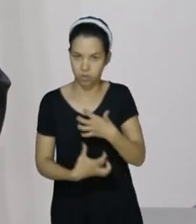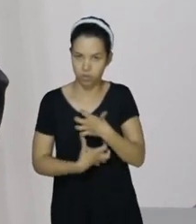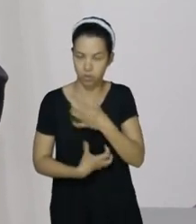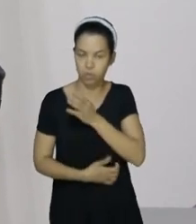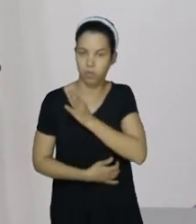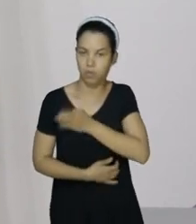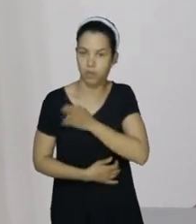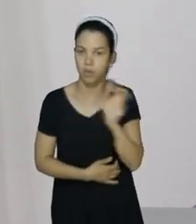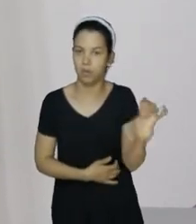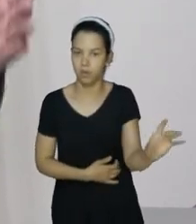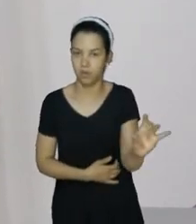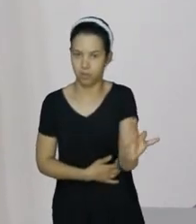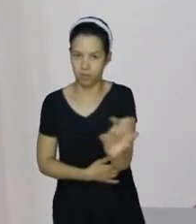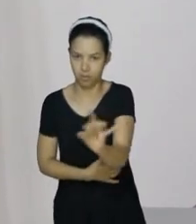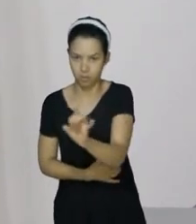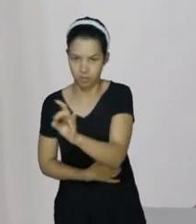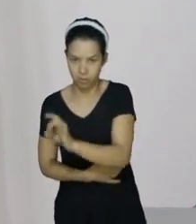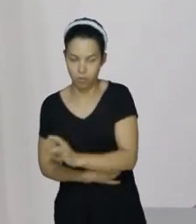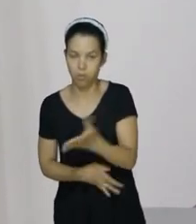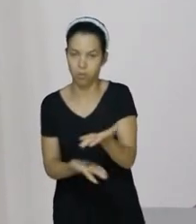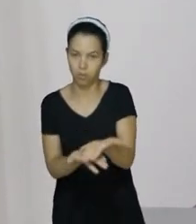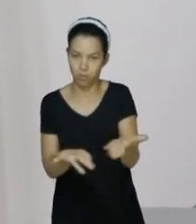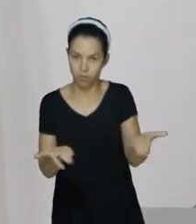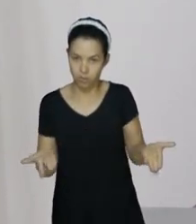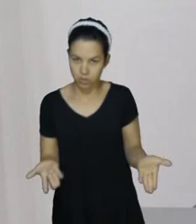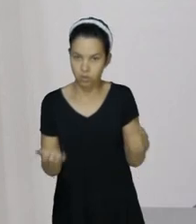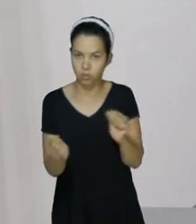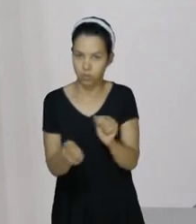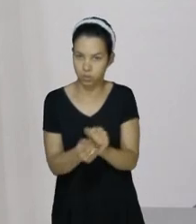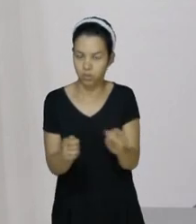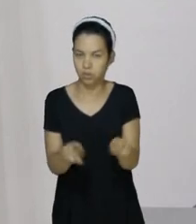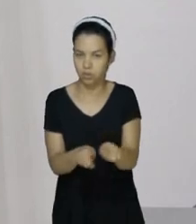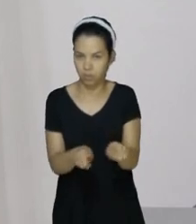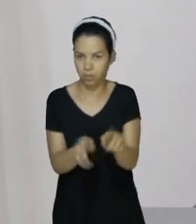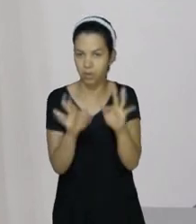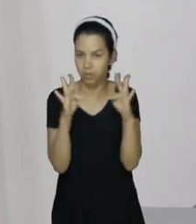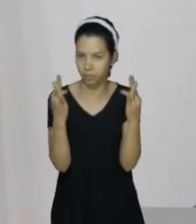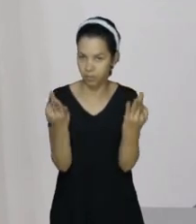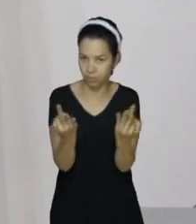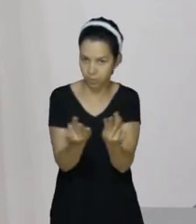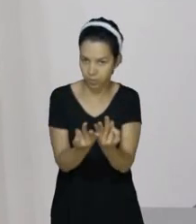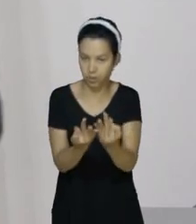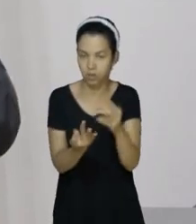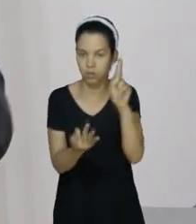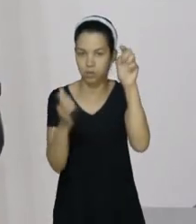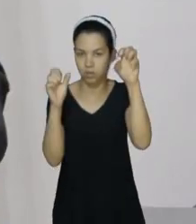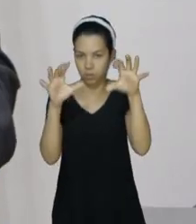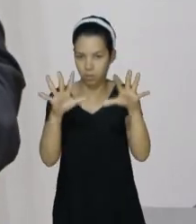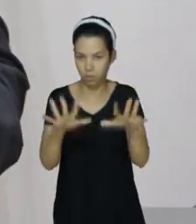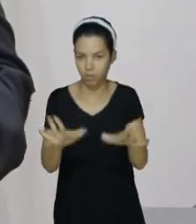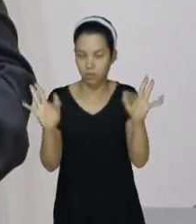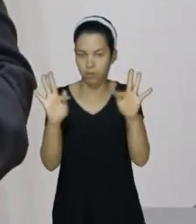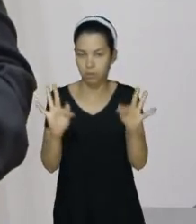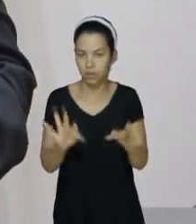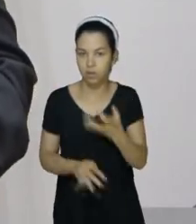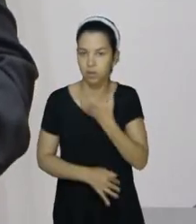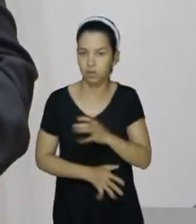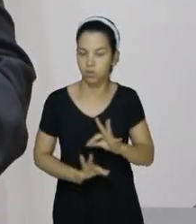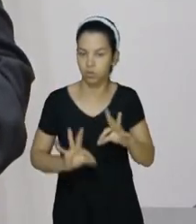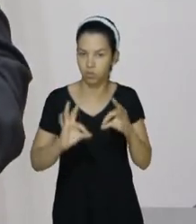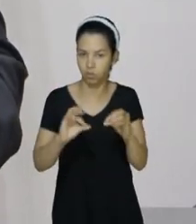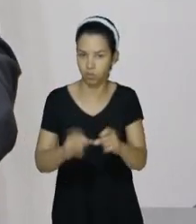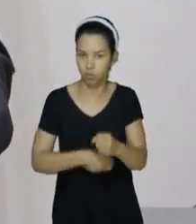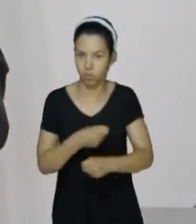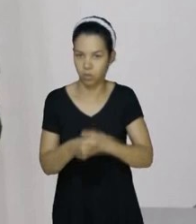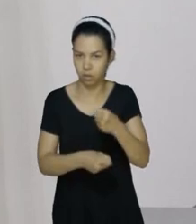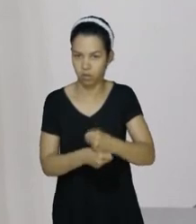cada um dos senhores e das senhoras, juntamente com os seus familiares. Que Deus abençoe, um Feliz Natal a todos e um próspero ano